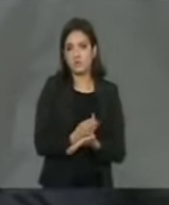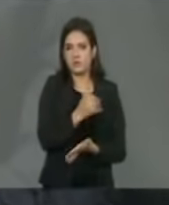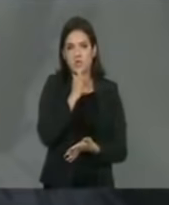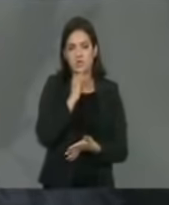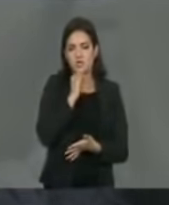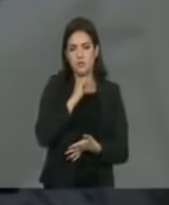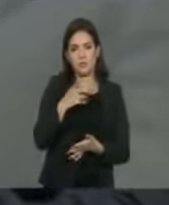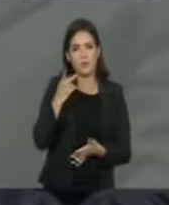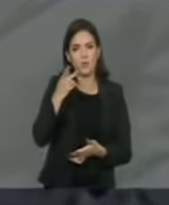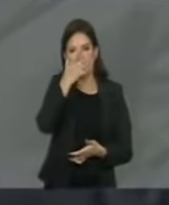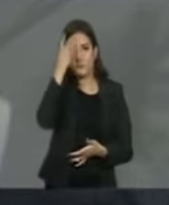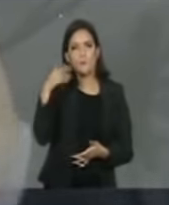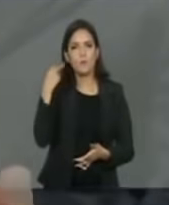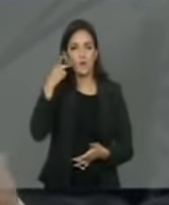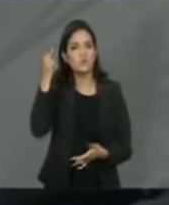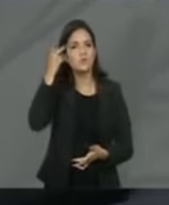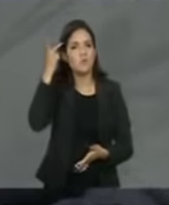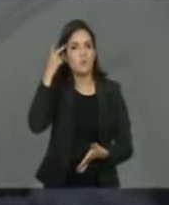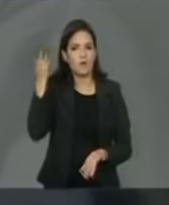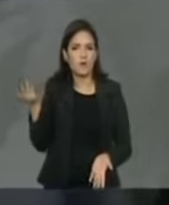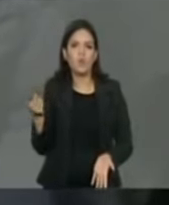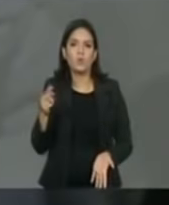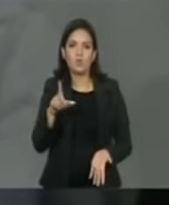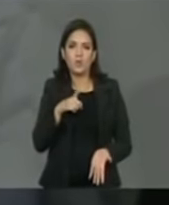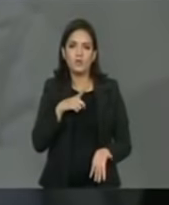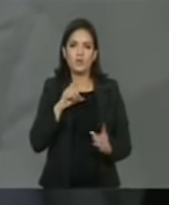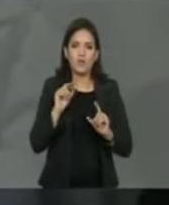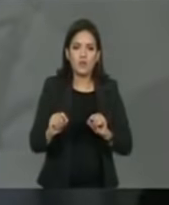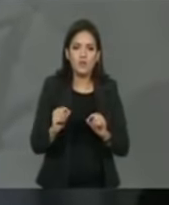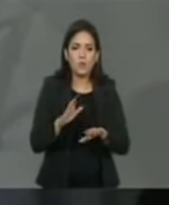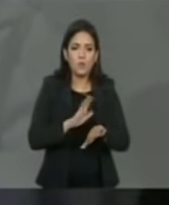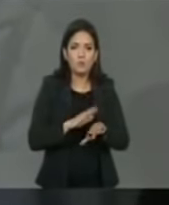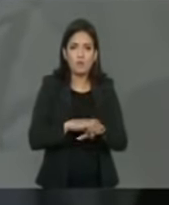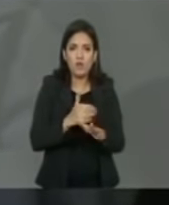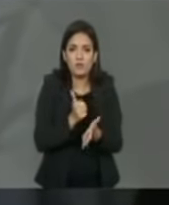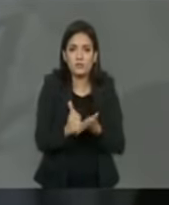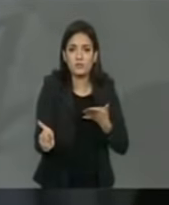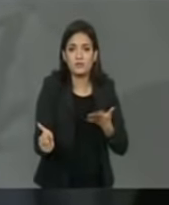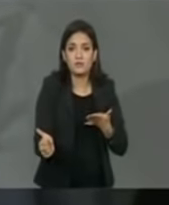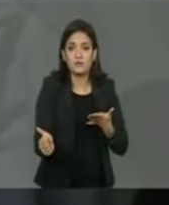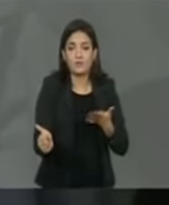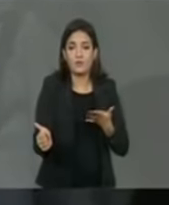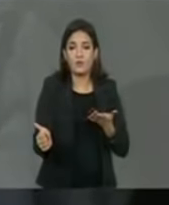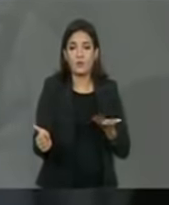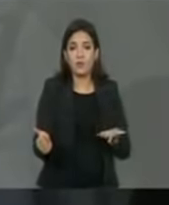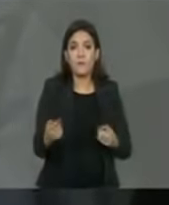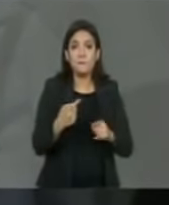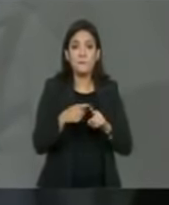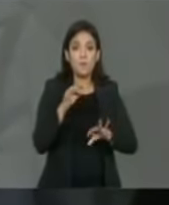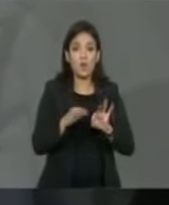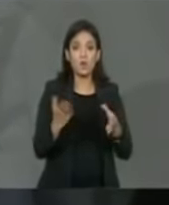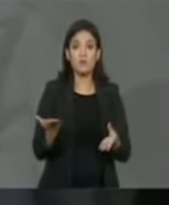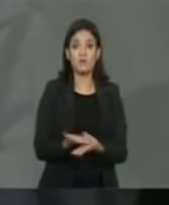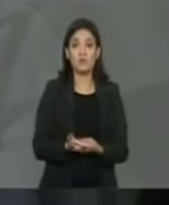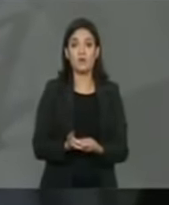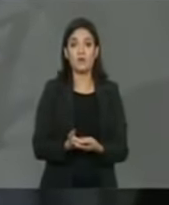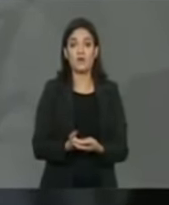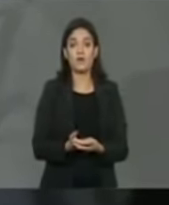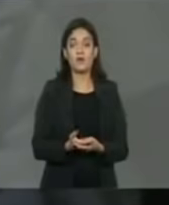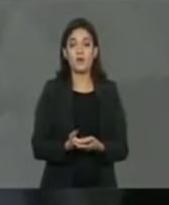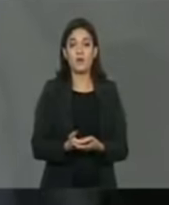houve digamos a consumação da prescrição e isso funcionam do tribunal mas de um critério etário